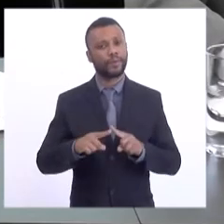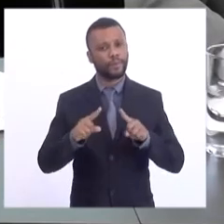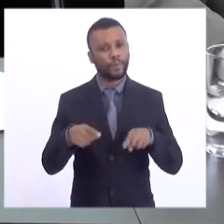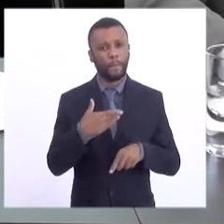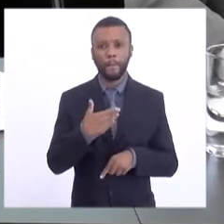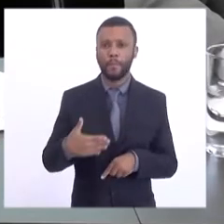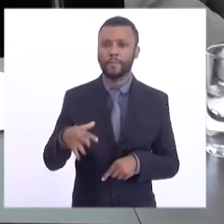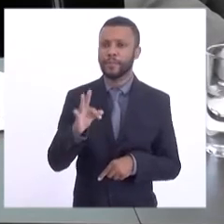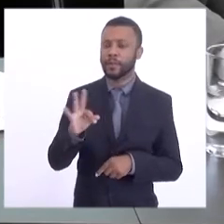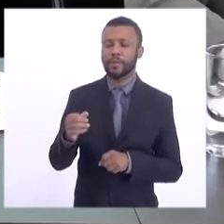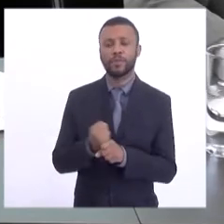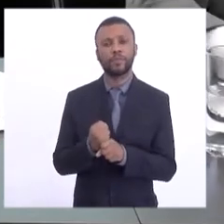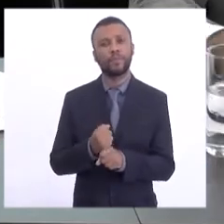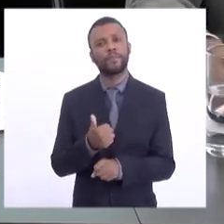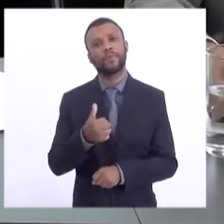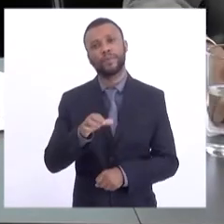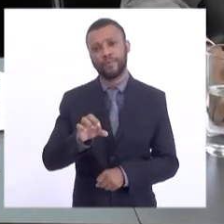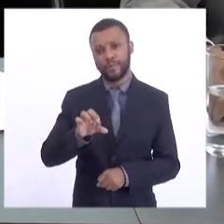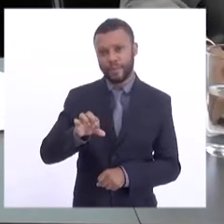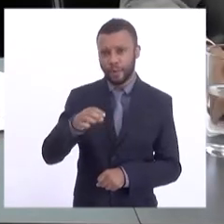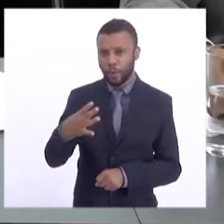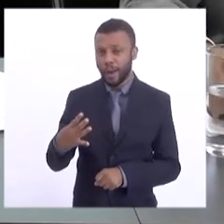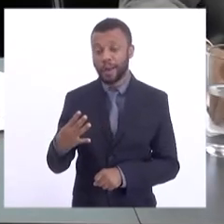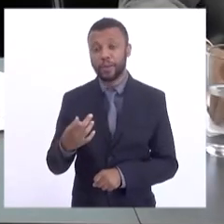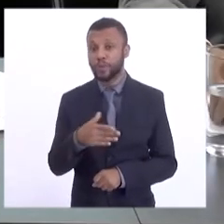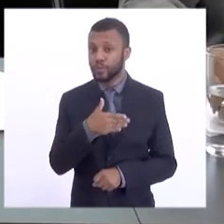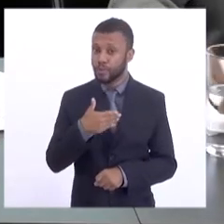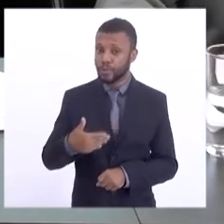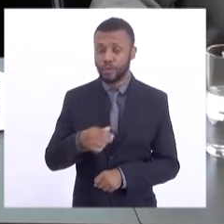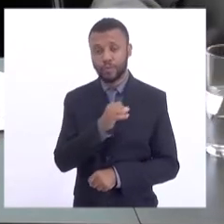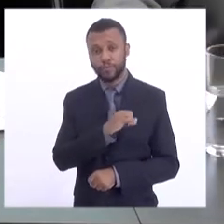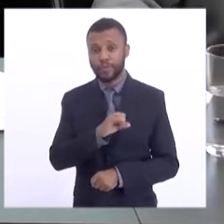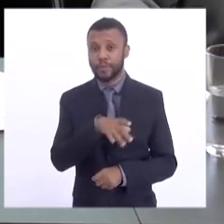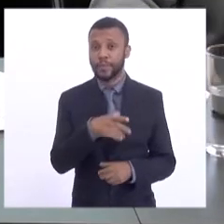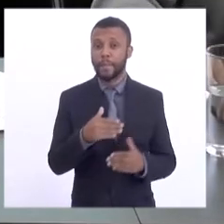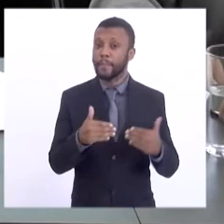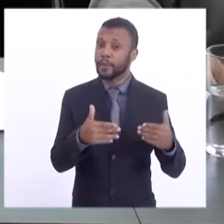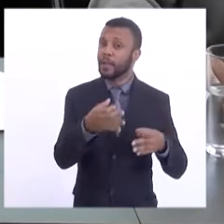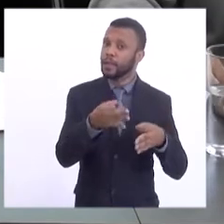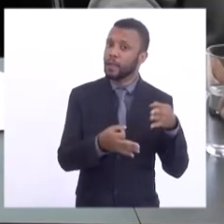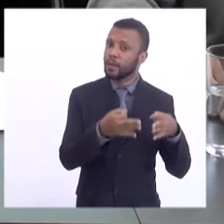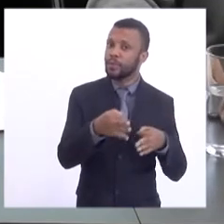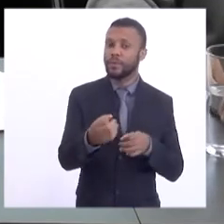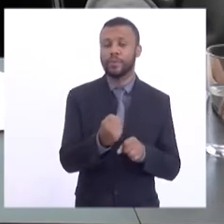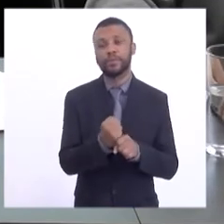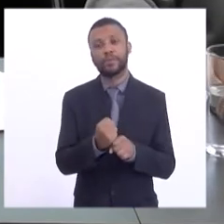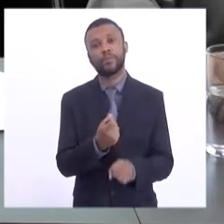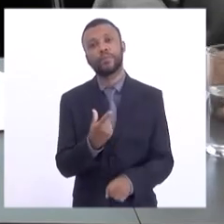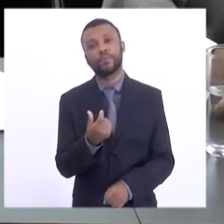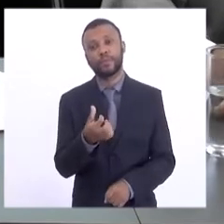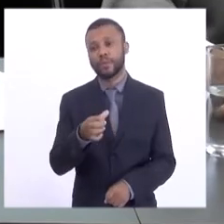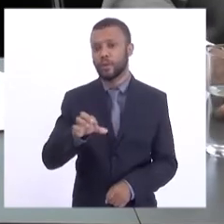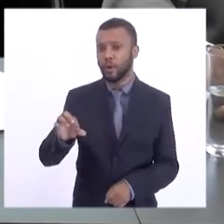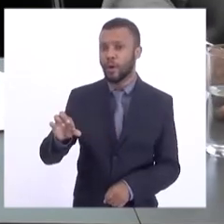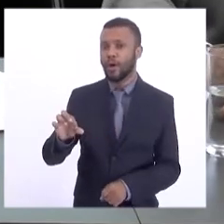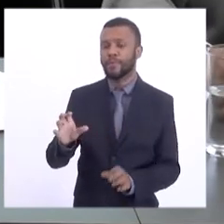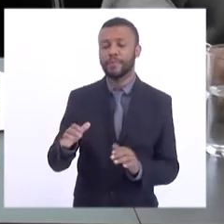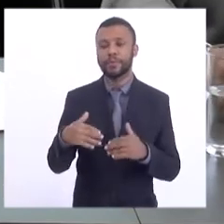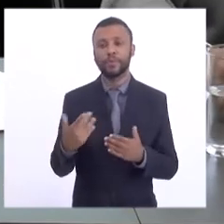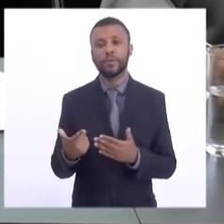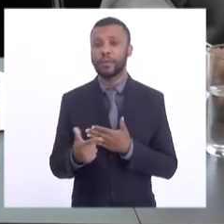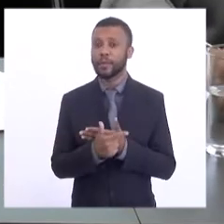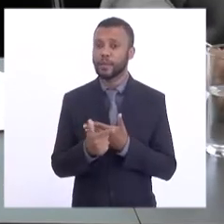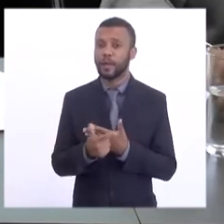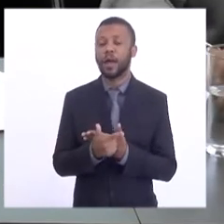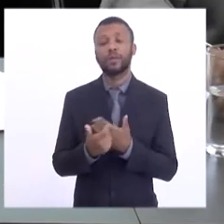já Desde 94 estou aqui no estado do Rio de Janeiro cedido pelo Ministério da Justiça dele 2019 e nesse cargo